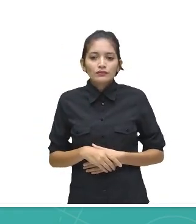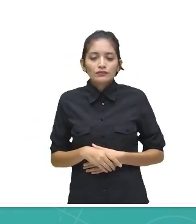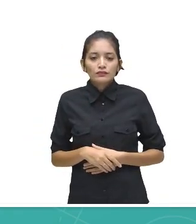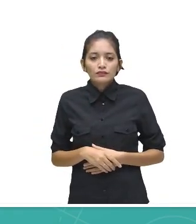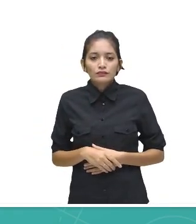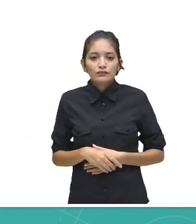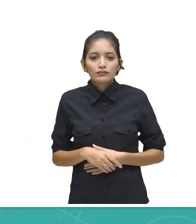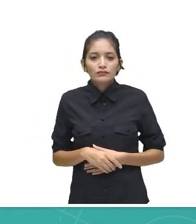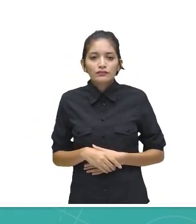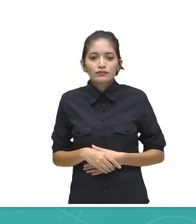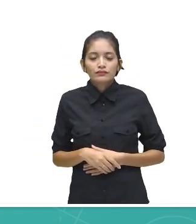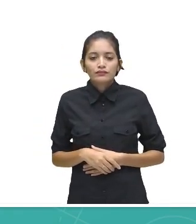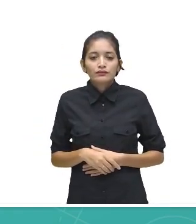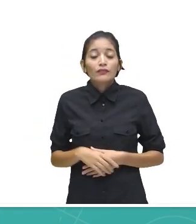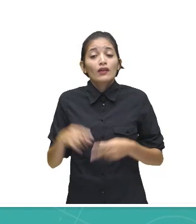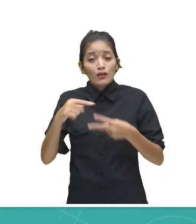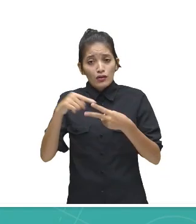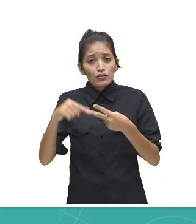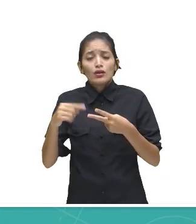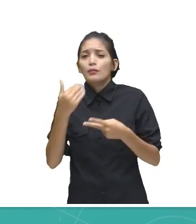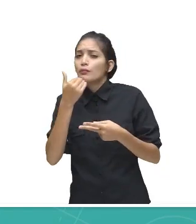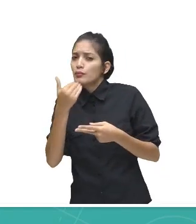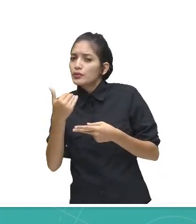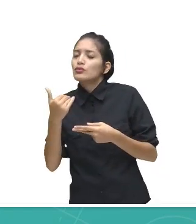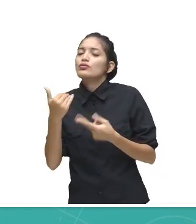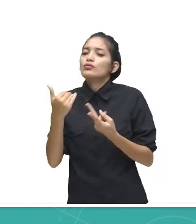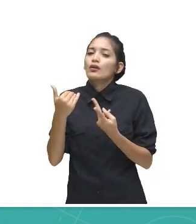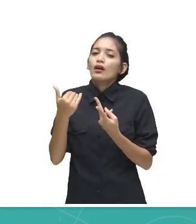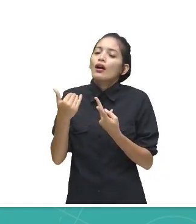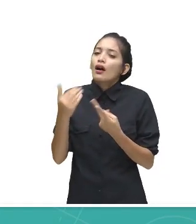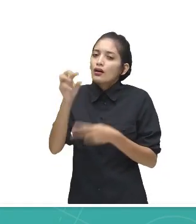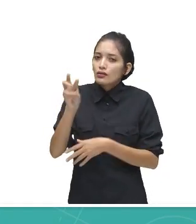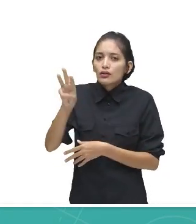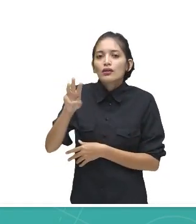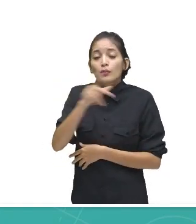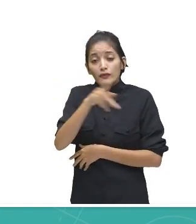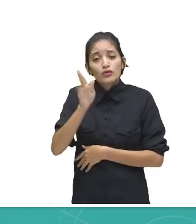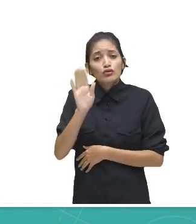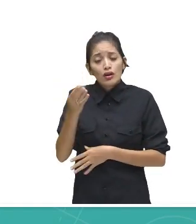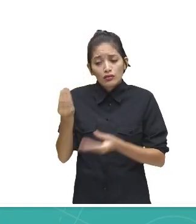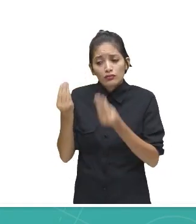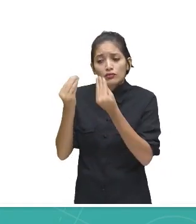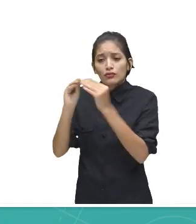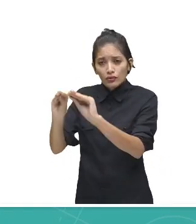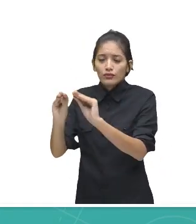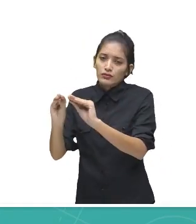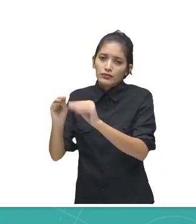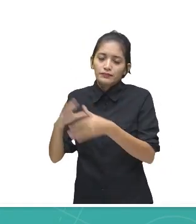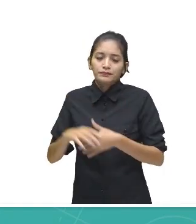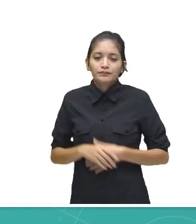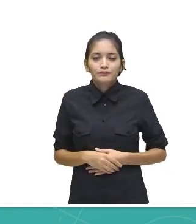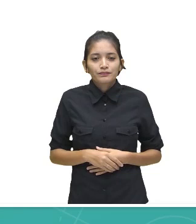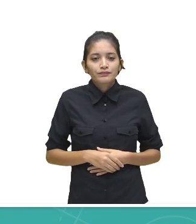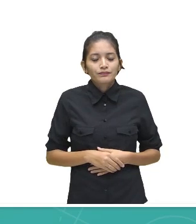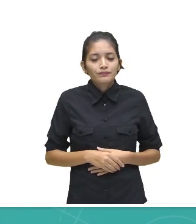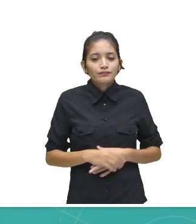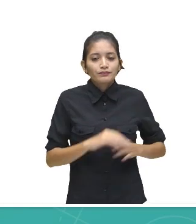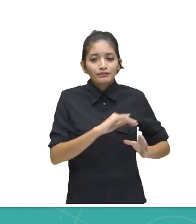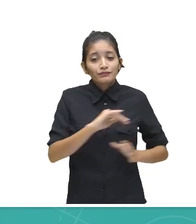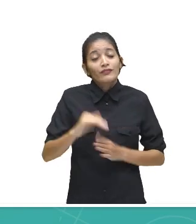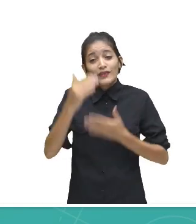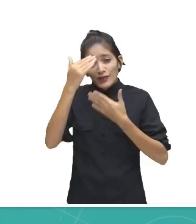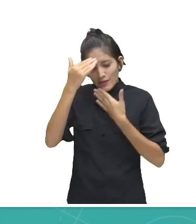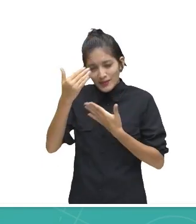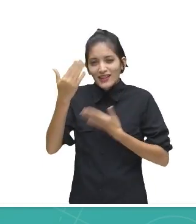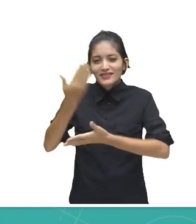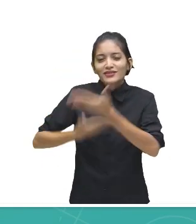Como falei, a Rosiane e a Kelly estão pedindo o link, a professora lá já colocou o link no chat público. Pessoal, muito obrigado pela